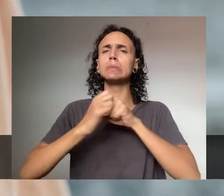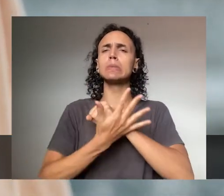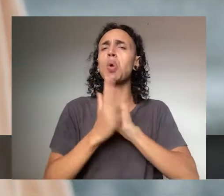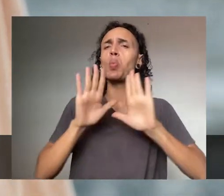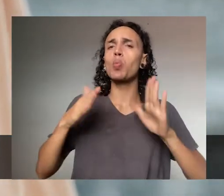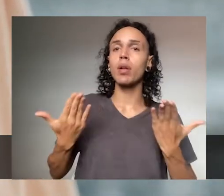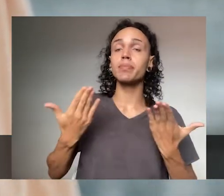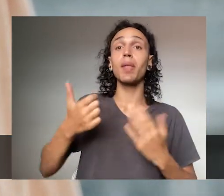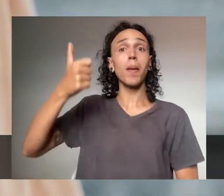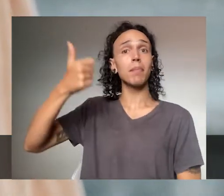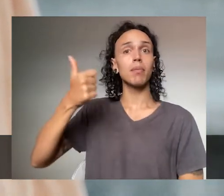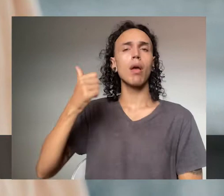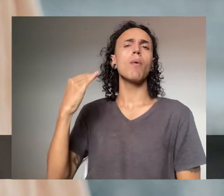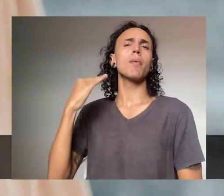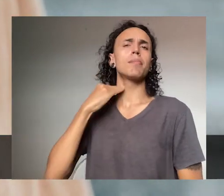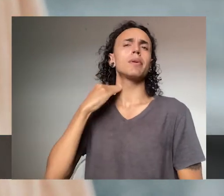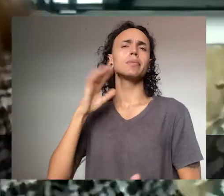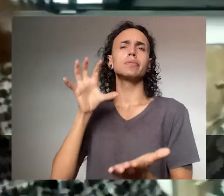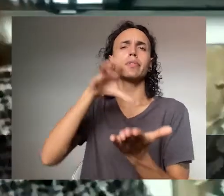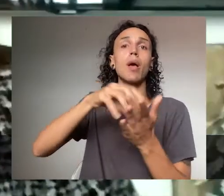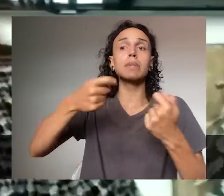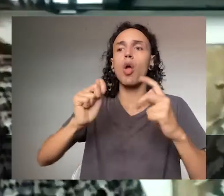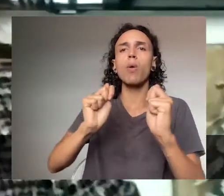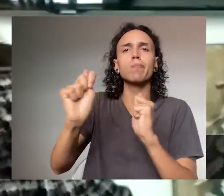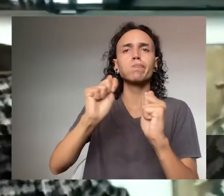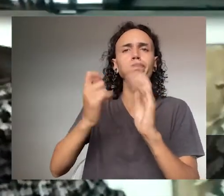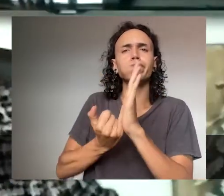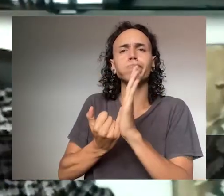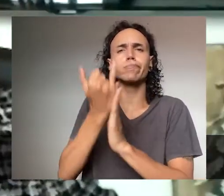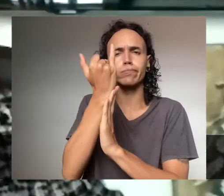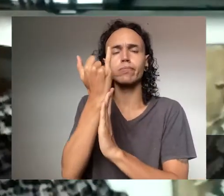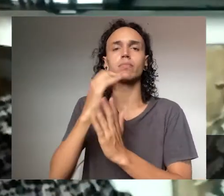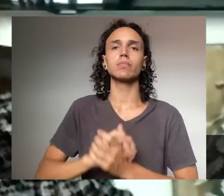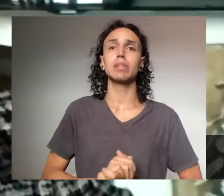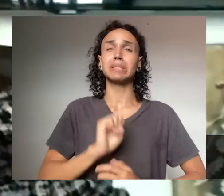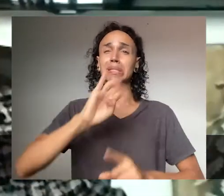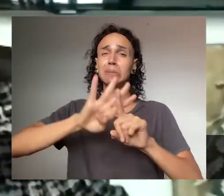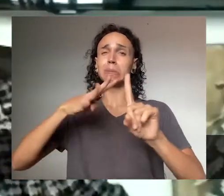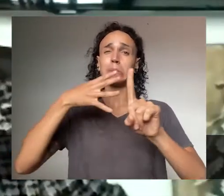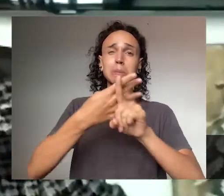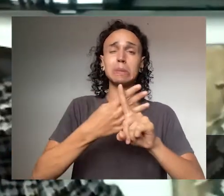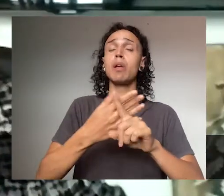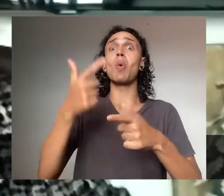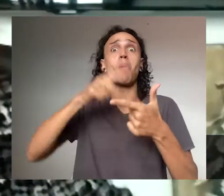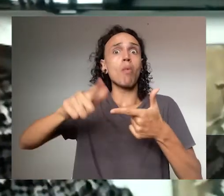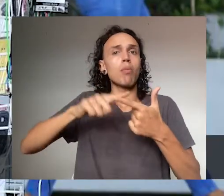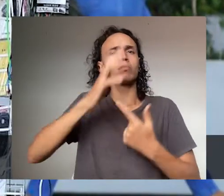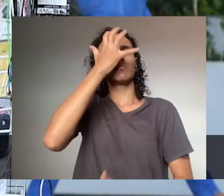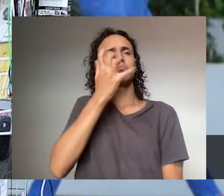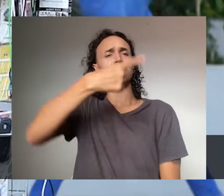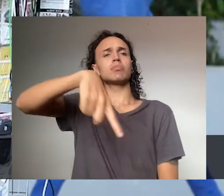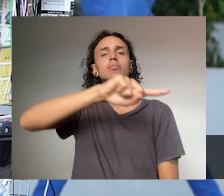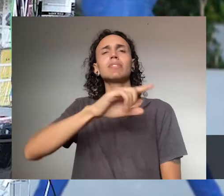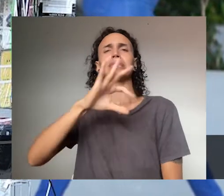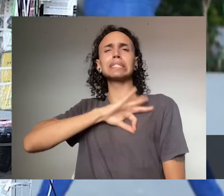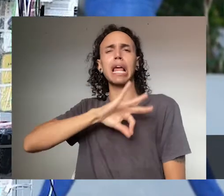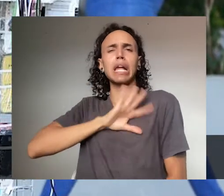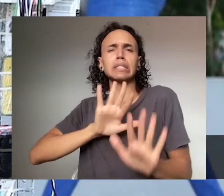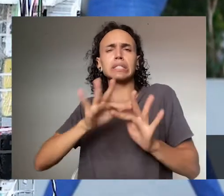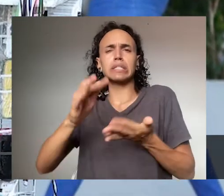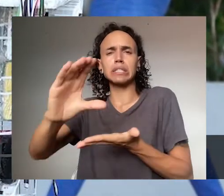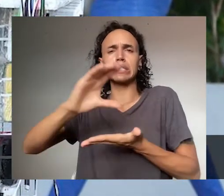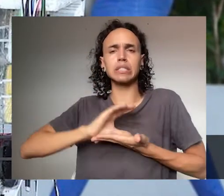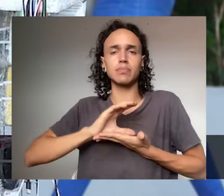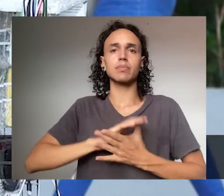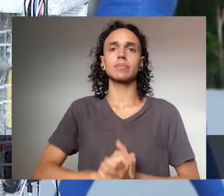pandemia? Primeiro, o Banco Central tem que controlar a inflação, porque um pouquinho mais de inflação é mortal para quem ganha menos. Porque ela vai